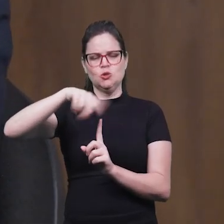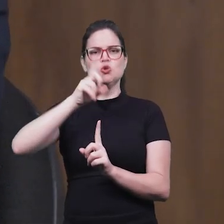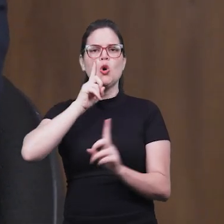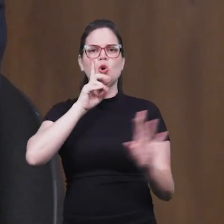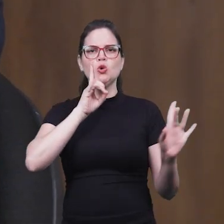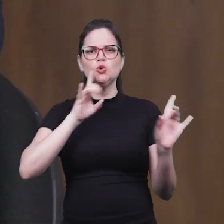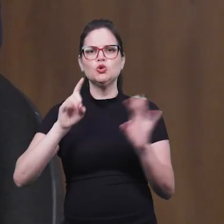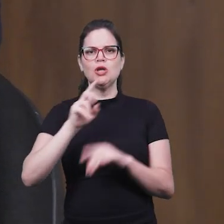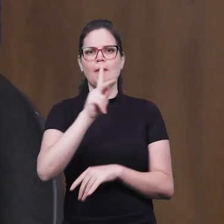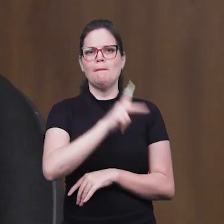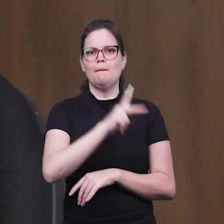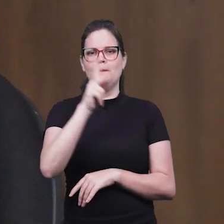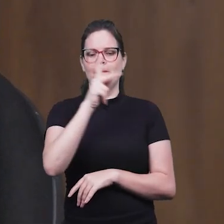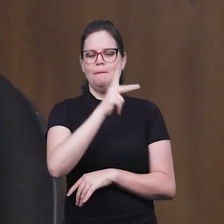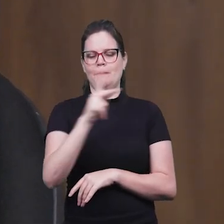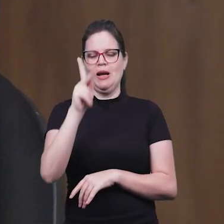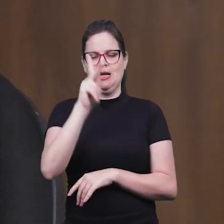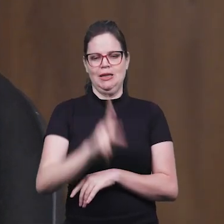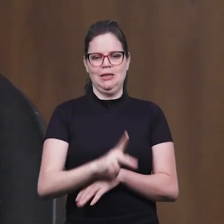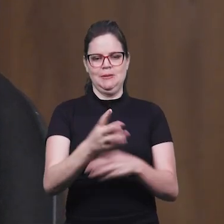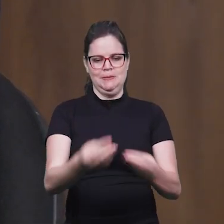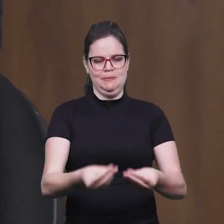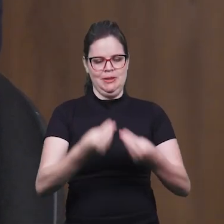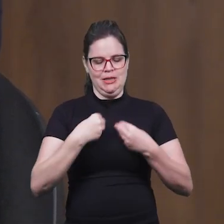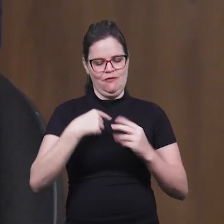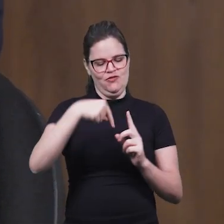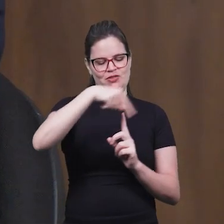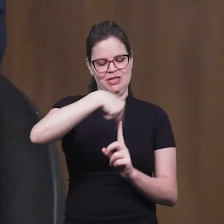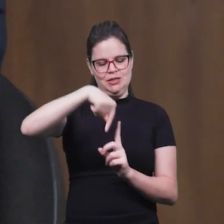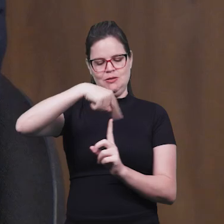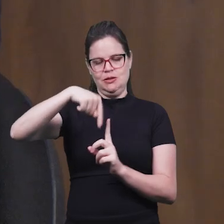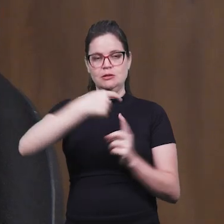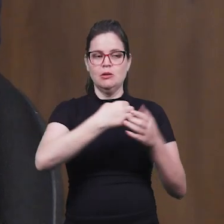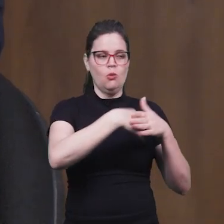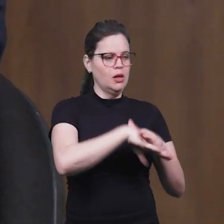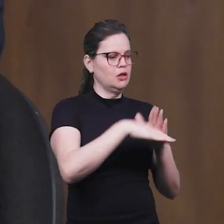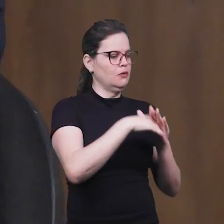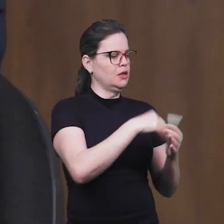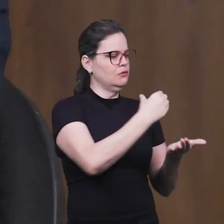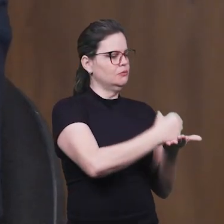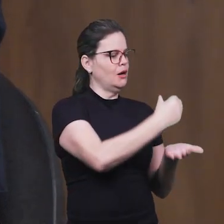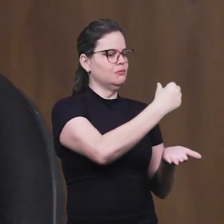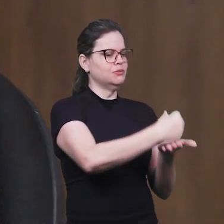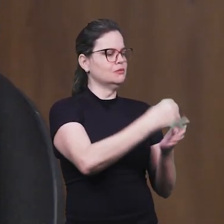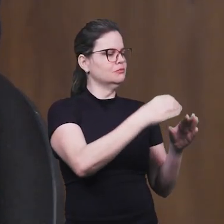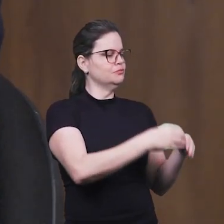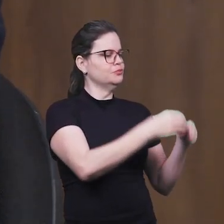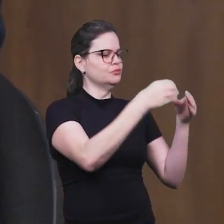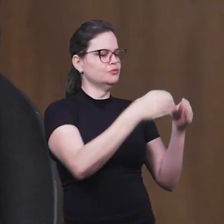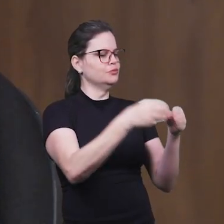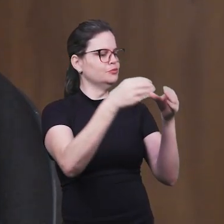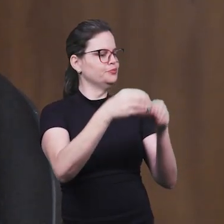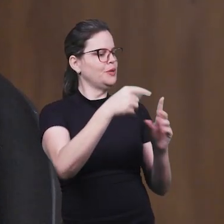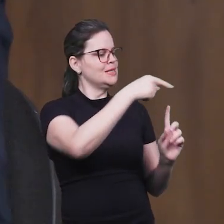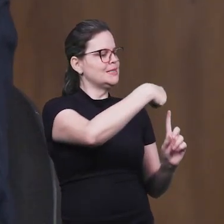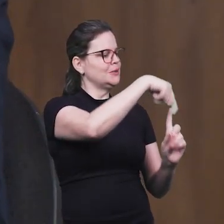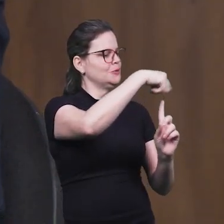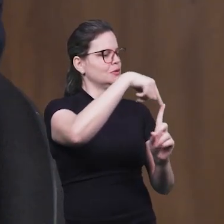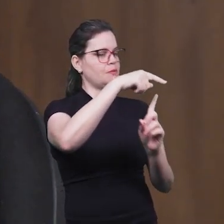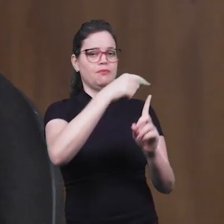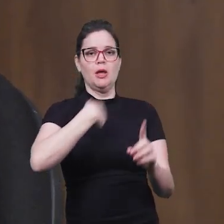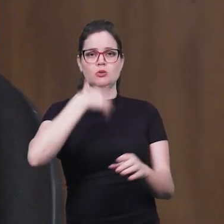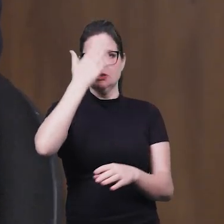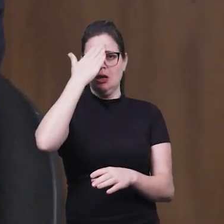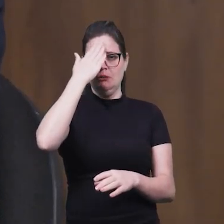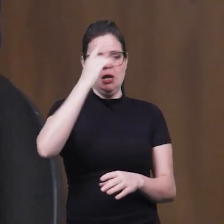era ajudante dele, e eu tinha todos os santos, entendeu? Eu sabia rezar o terço, aquela coisa toda, sabia toda a via crucis, daquela que na